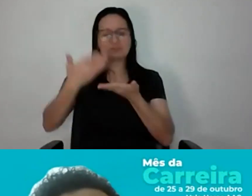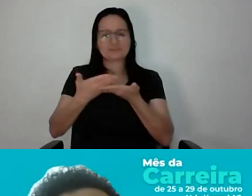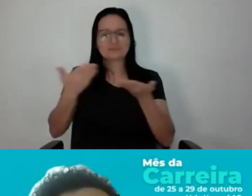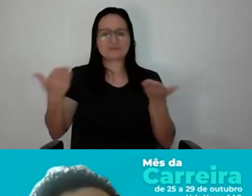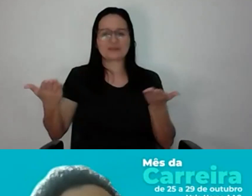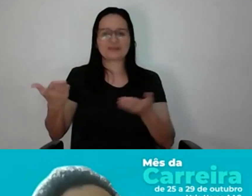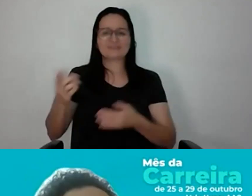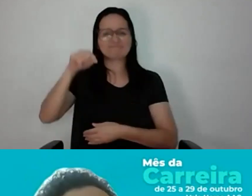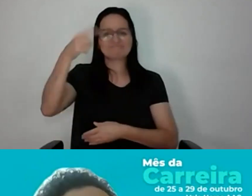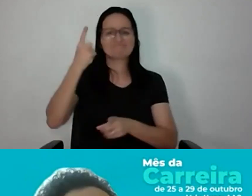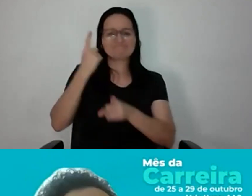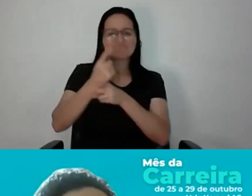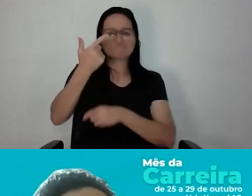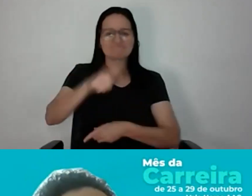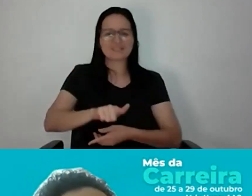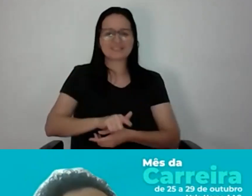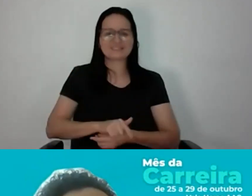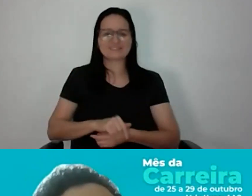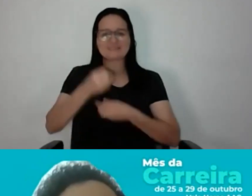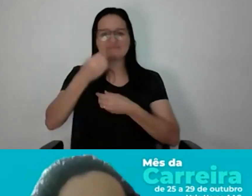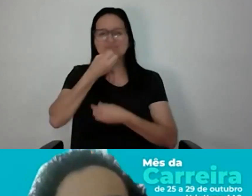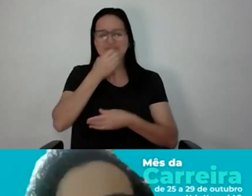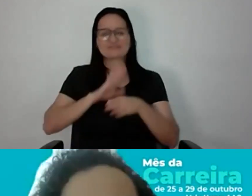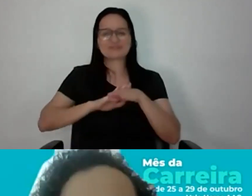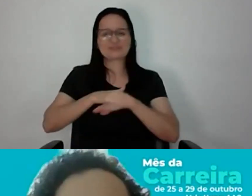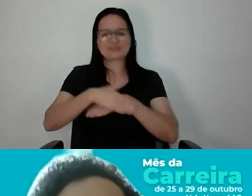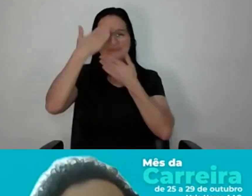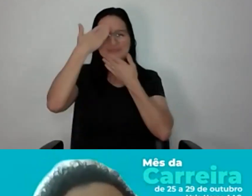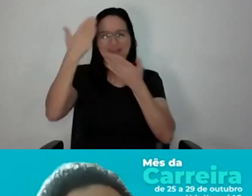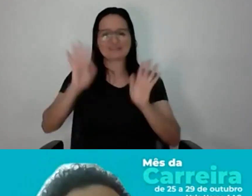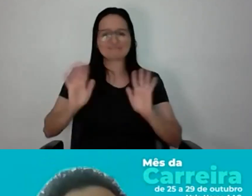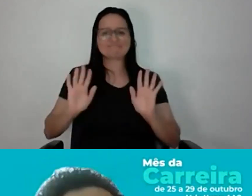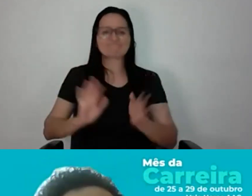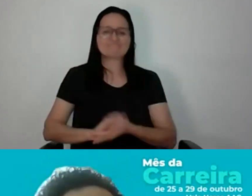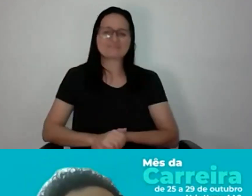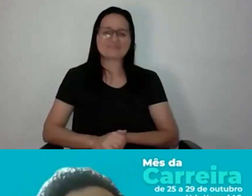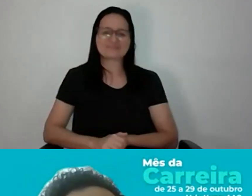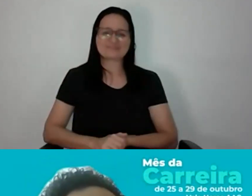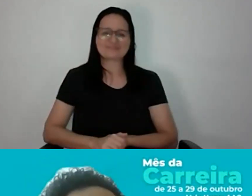a próxima. Obrigada, boa noite a todos. Obrigado, pessoal, até mais. Até mais. Tchau, tchau. Boa noite.